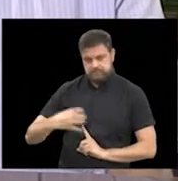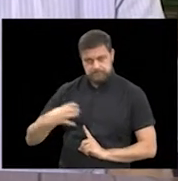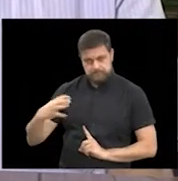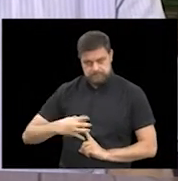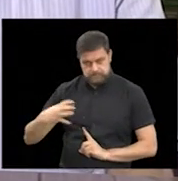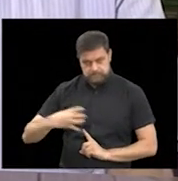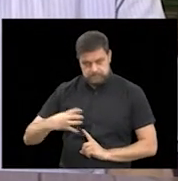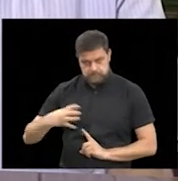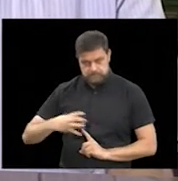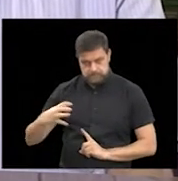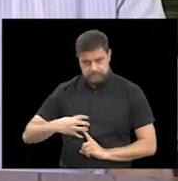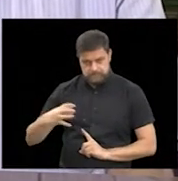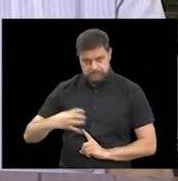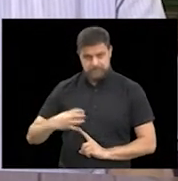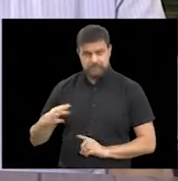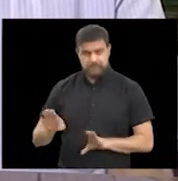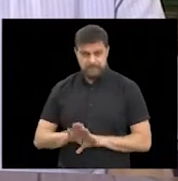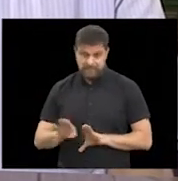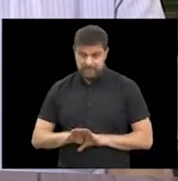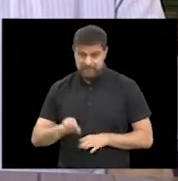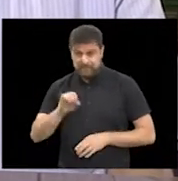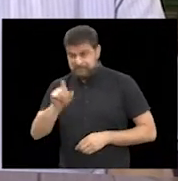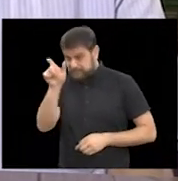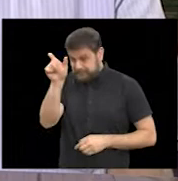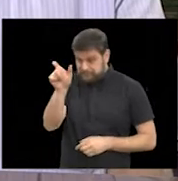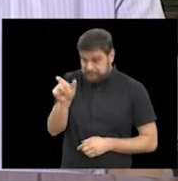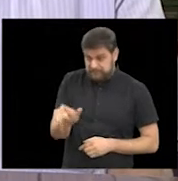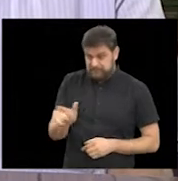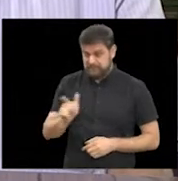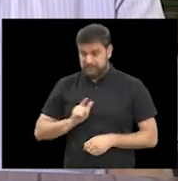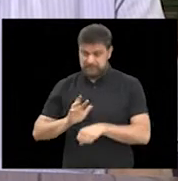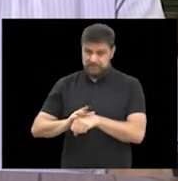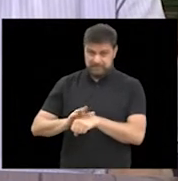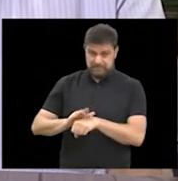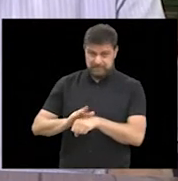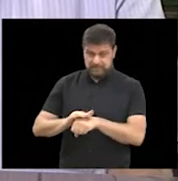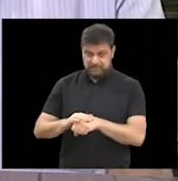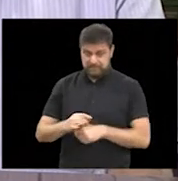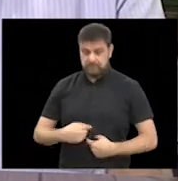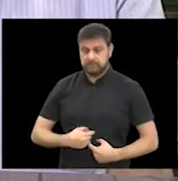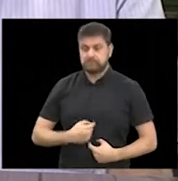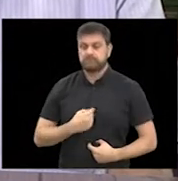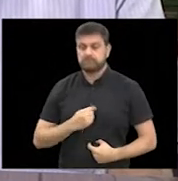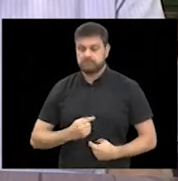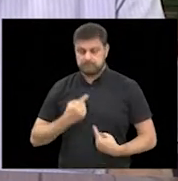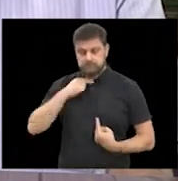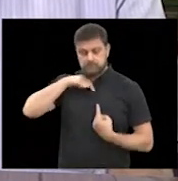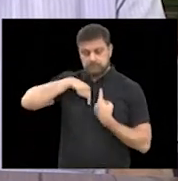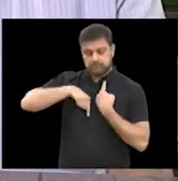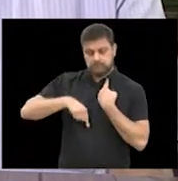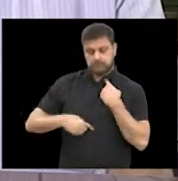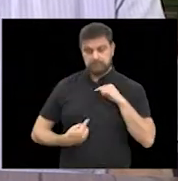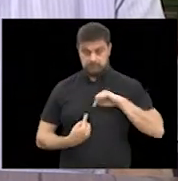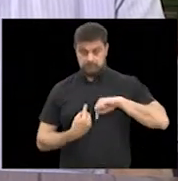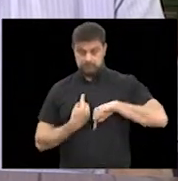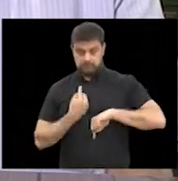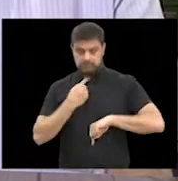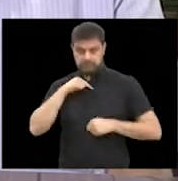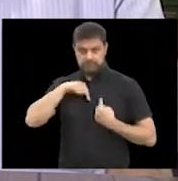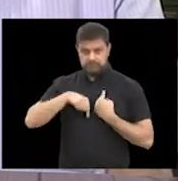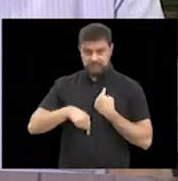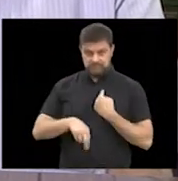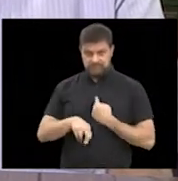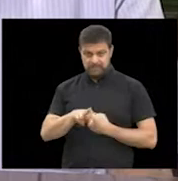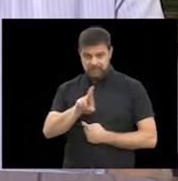Né. Se você tiver uma doença com refluxo muito importante, pode fazer uma úlcera